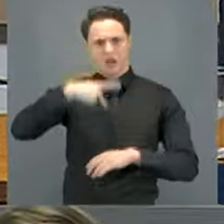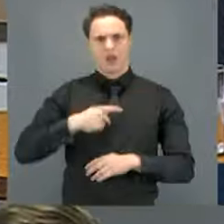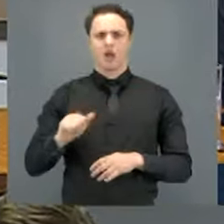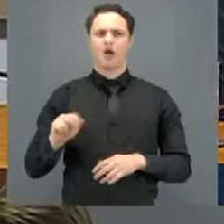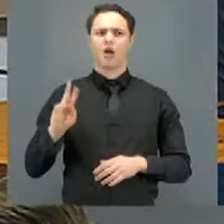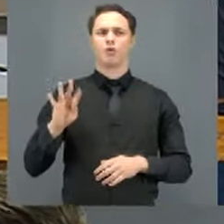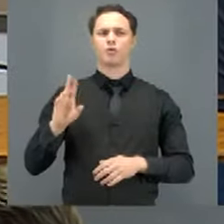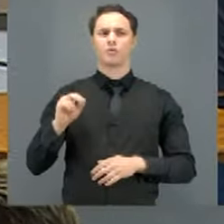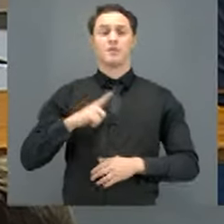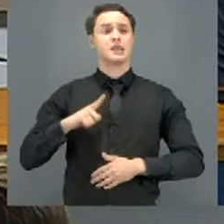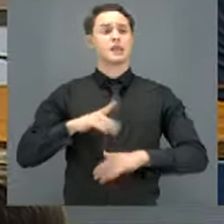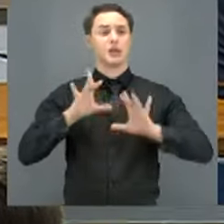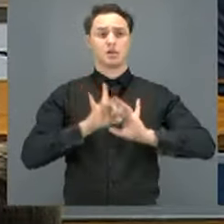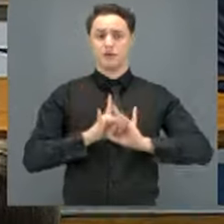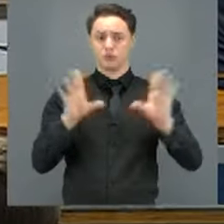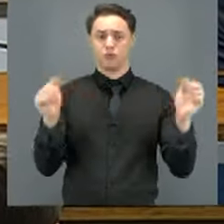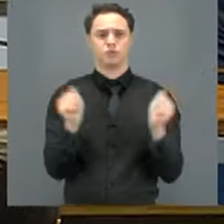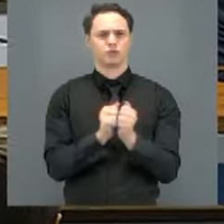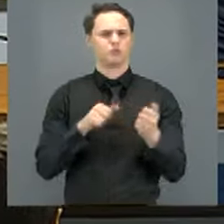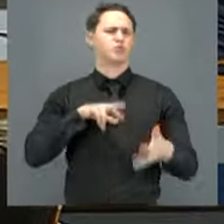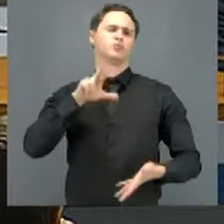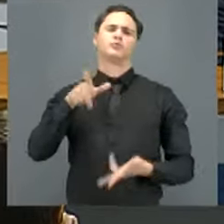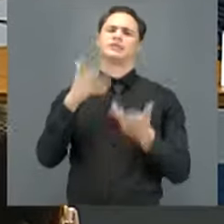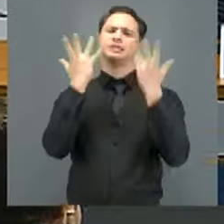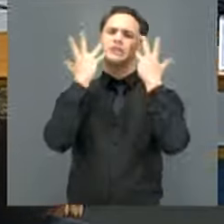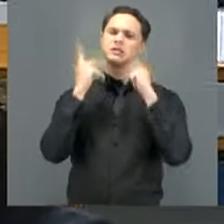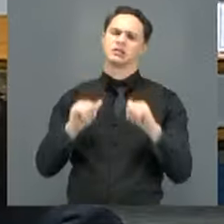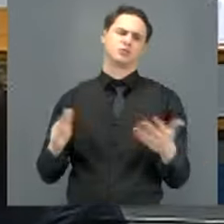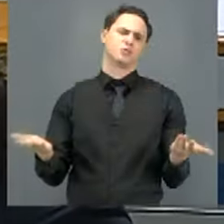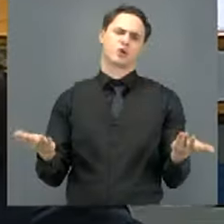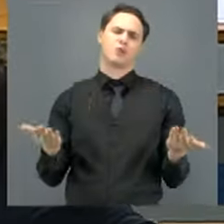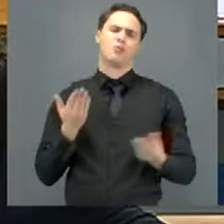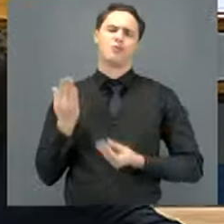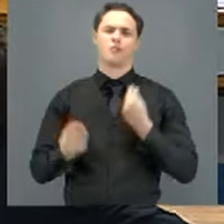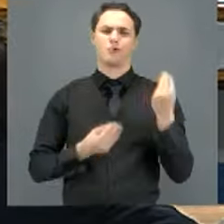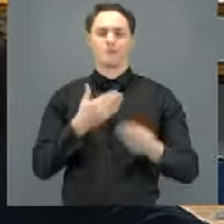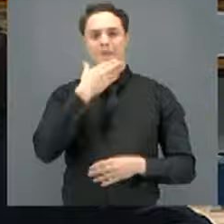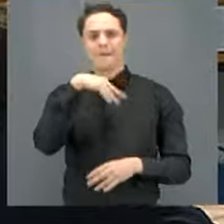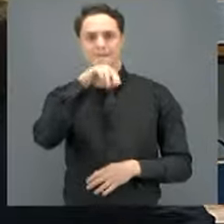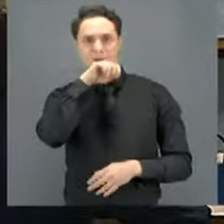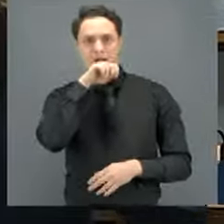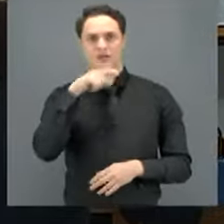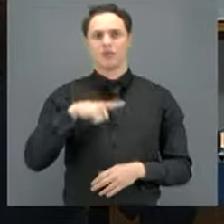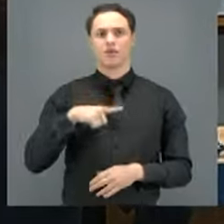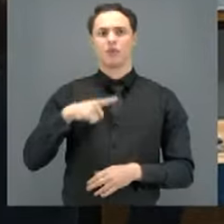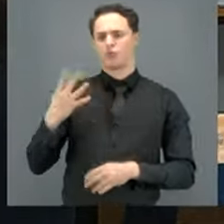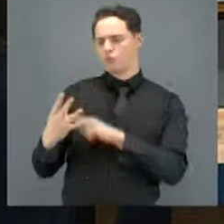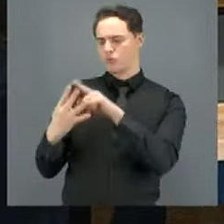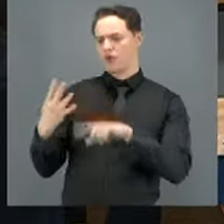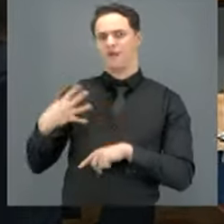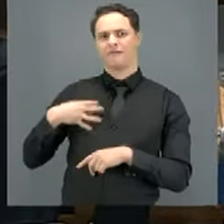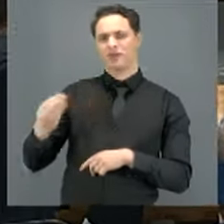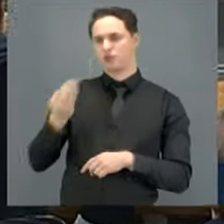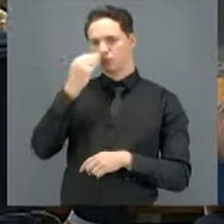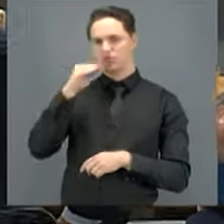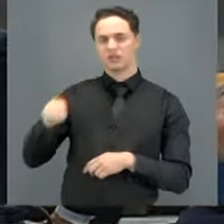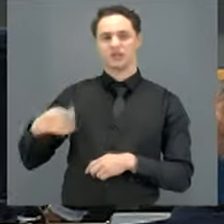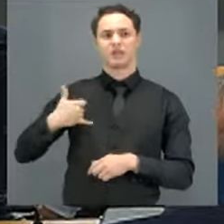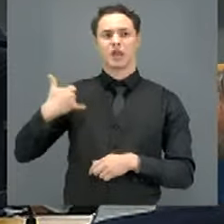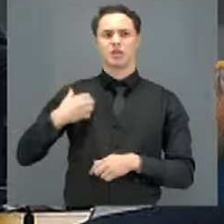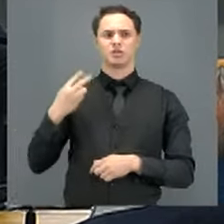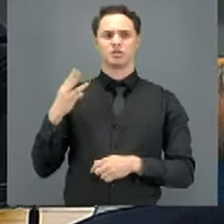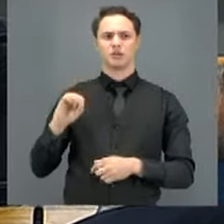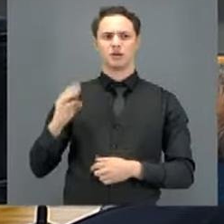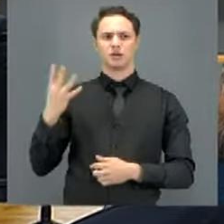ganhem liberdade. Não é natural que um pai, eu tenho 4 filhos, que um filho tenha 30 anos,